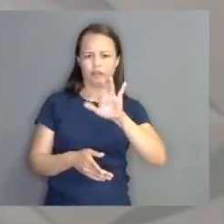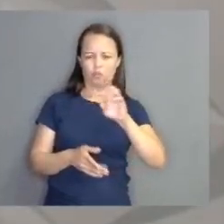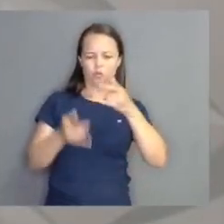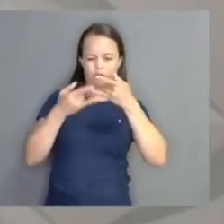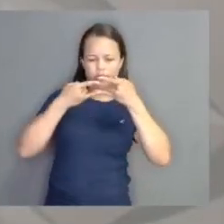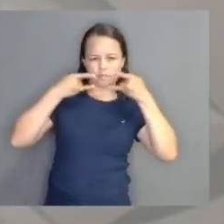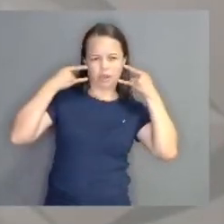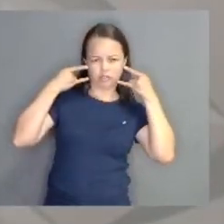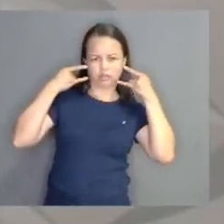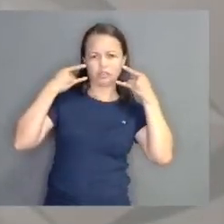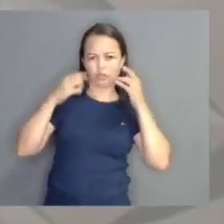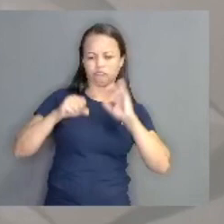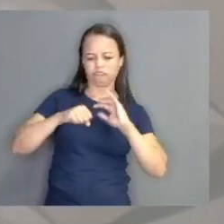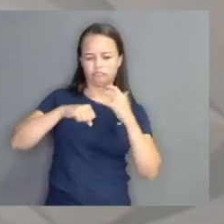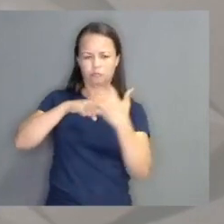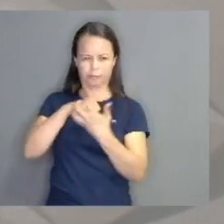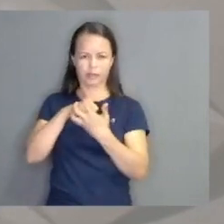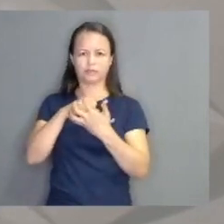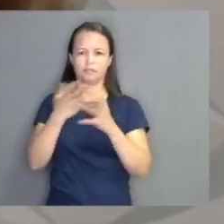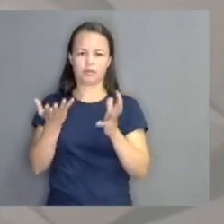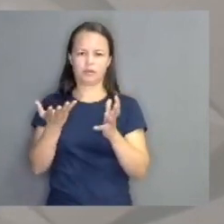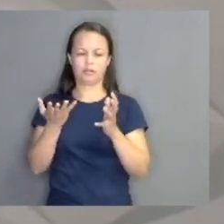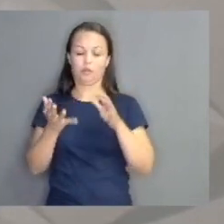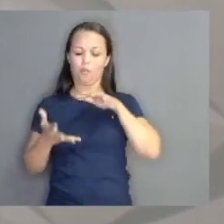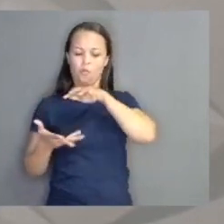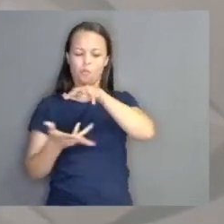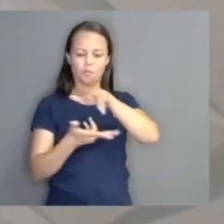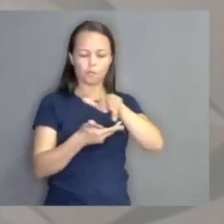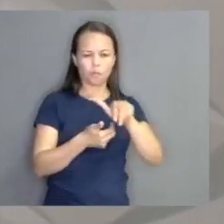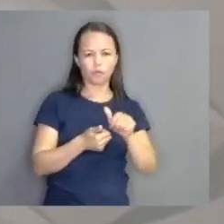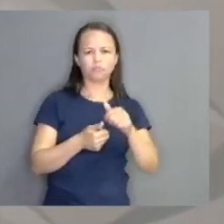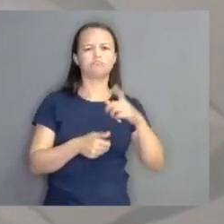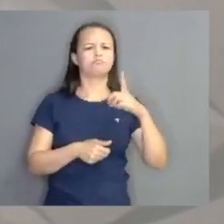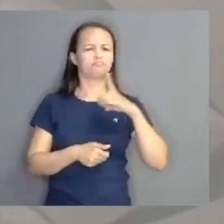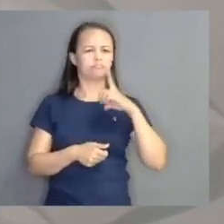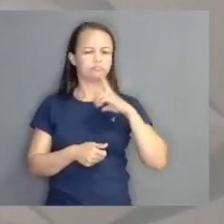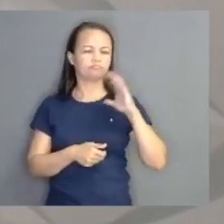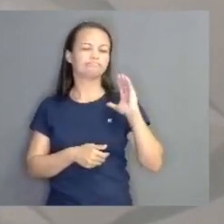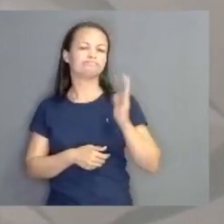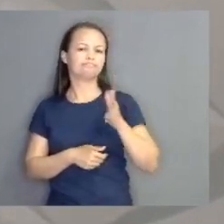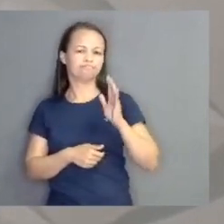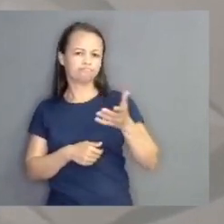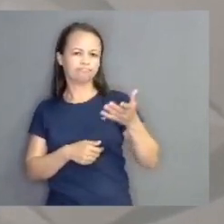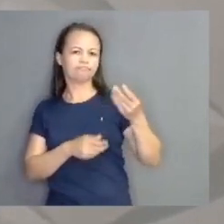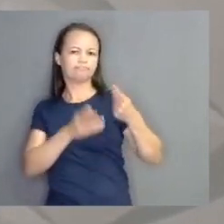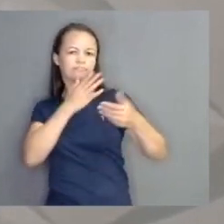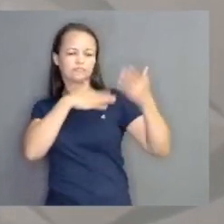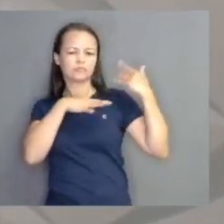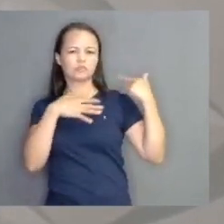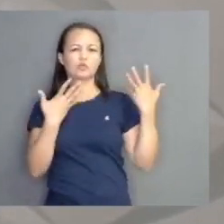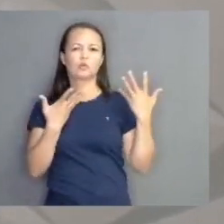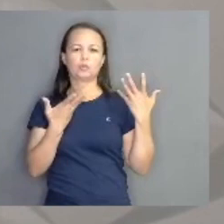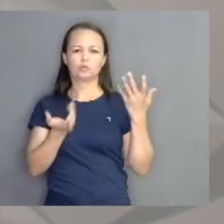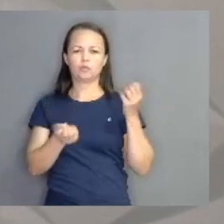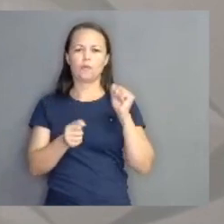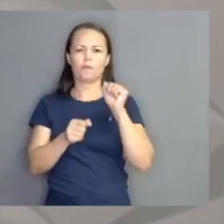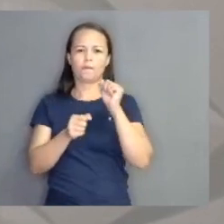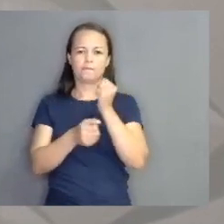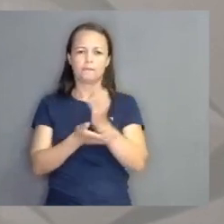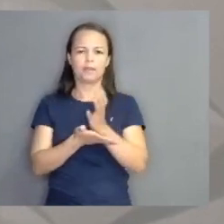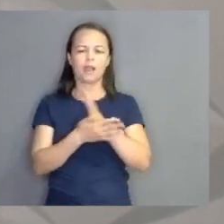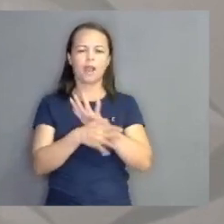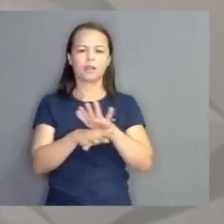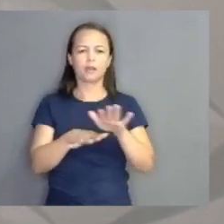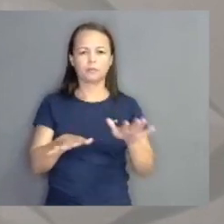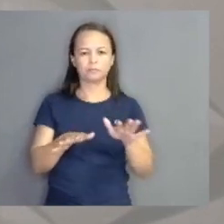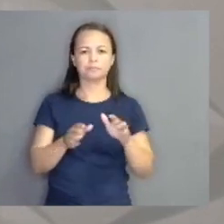teve, né, várias situações dessas. Todas foram superadas, tá bom? Vamos